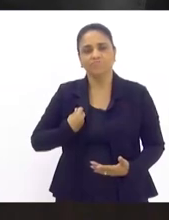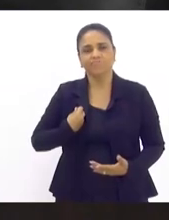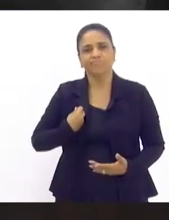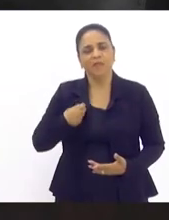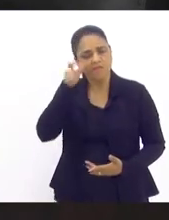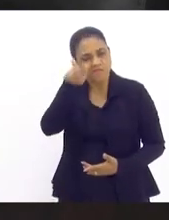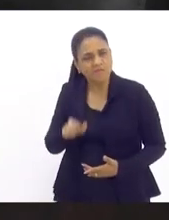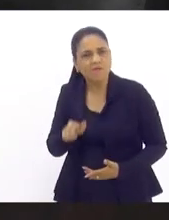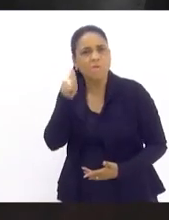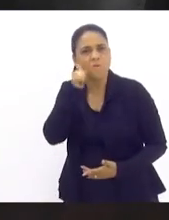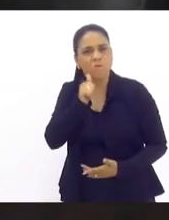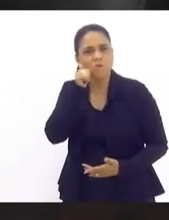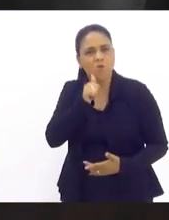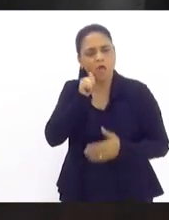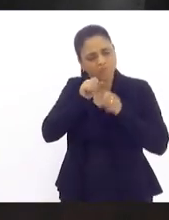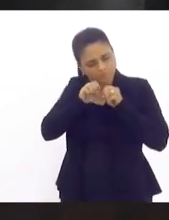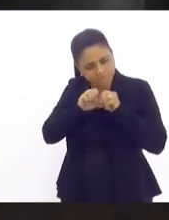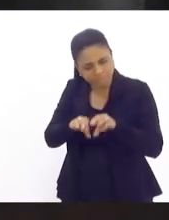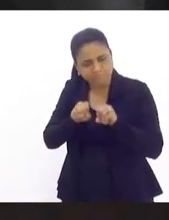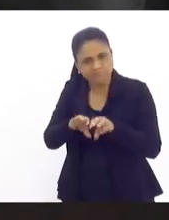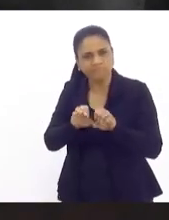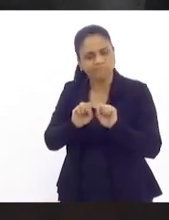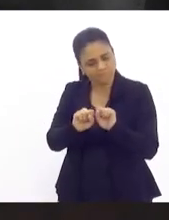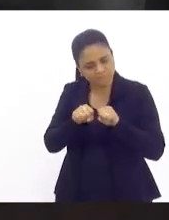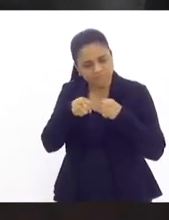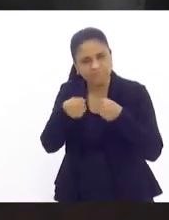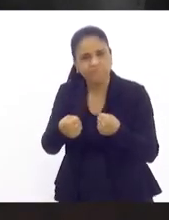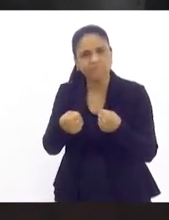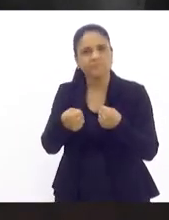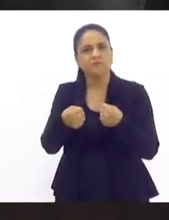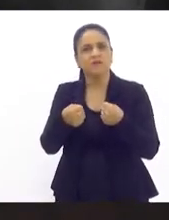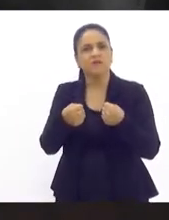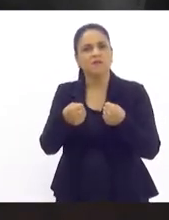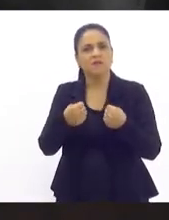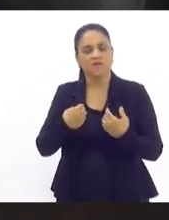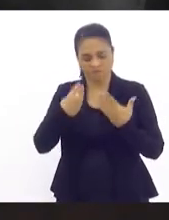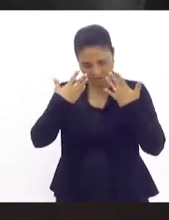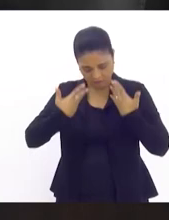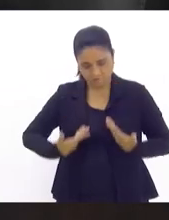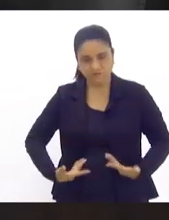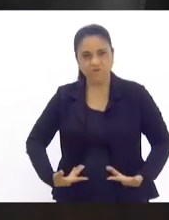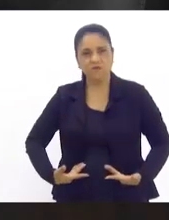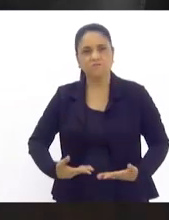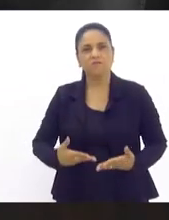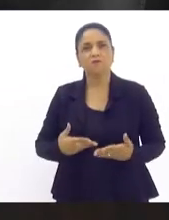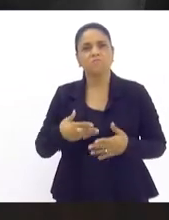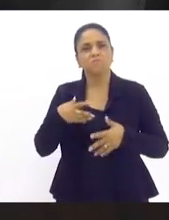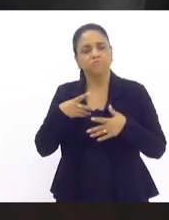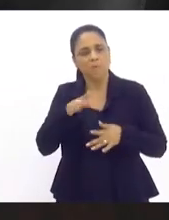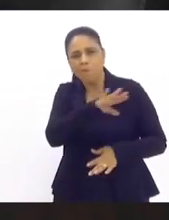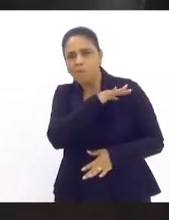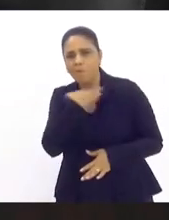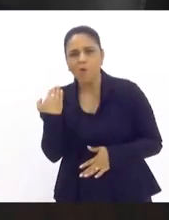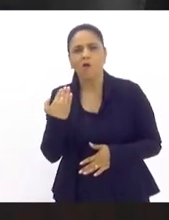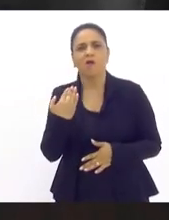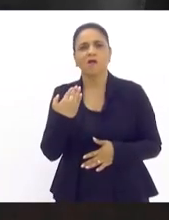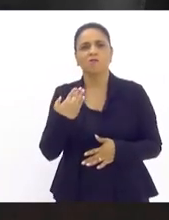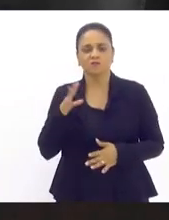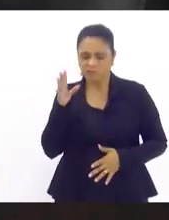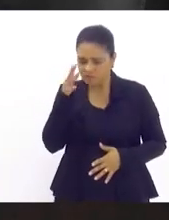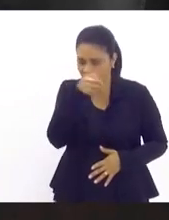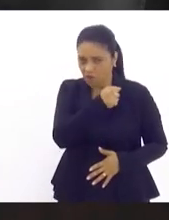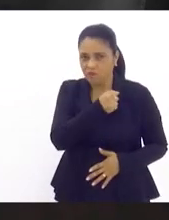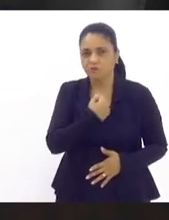vida ao ensino, à educação e à vida física, porque morreu prestando serviço, salvando a vida